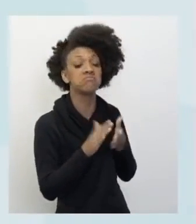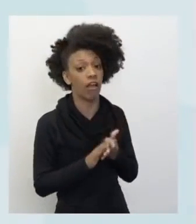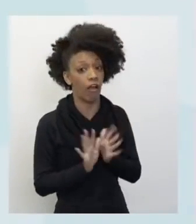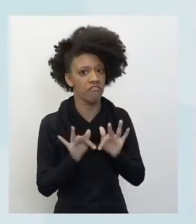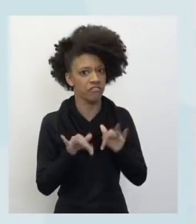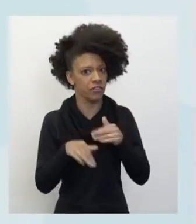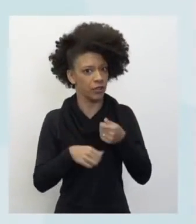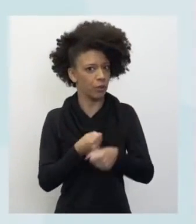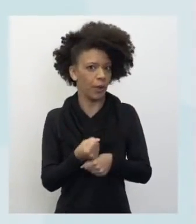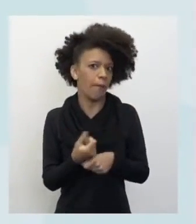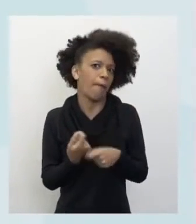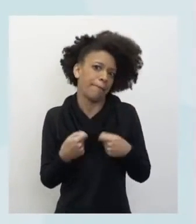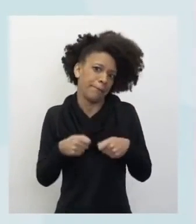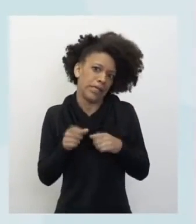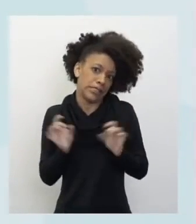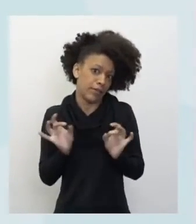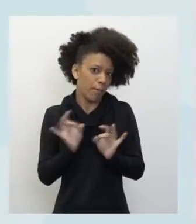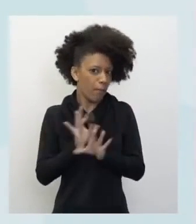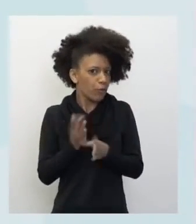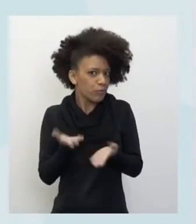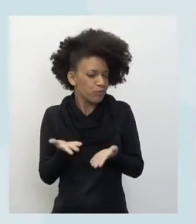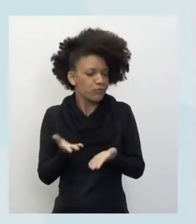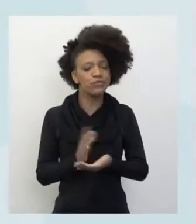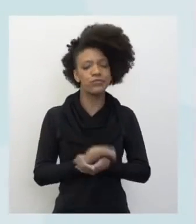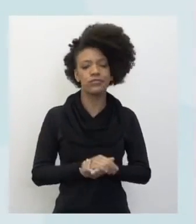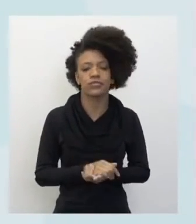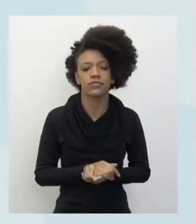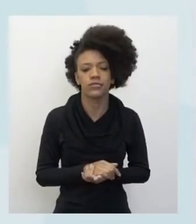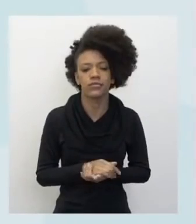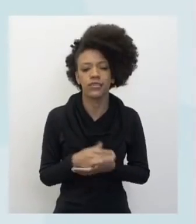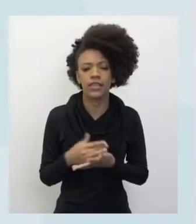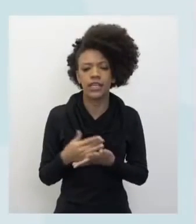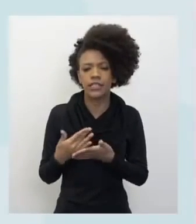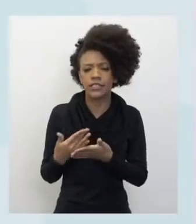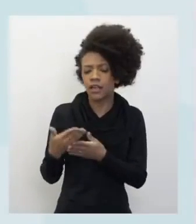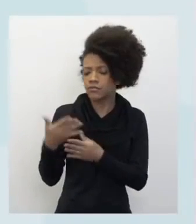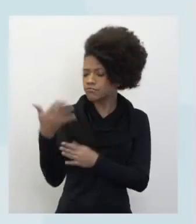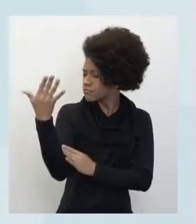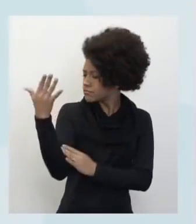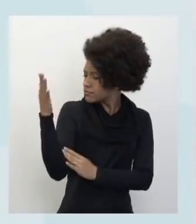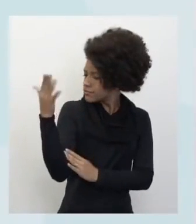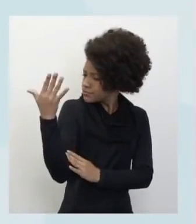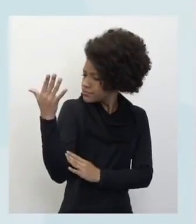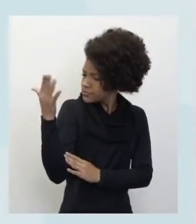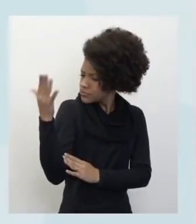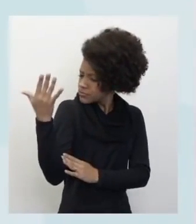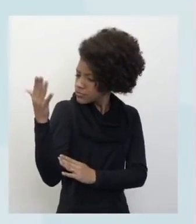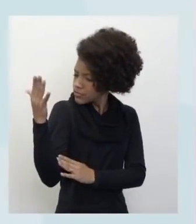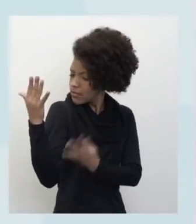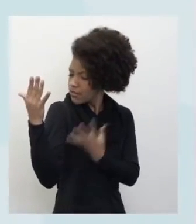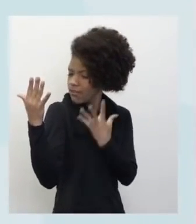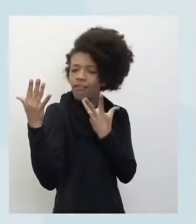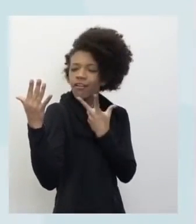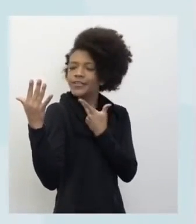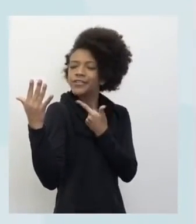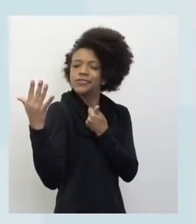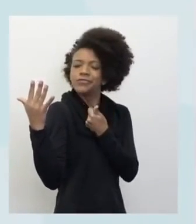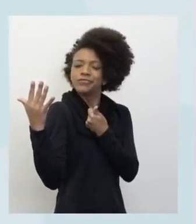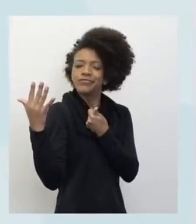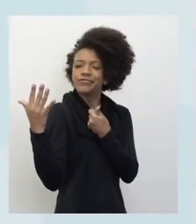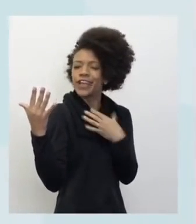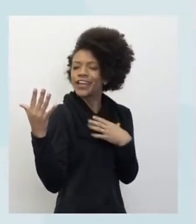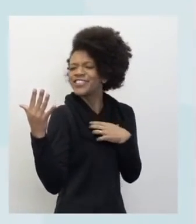chegando, ela precisava estar pronta. No reflexo do espelho d'água, a perfeição. Estava